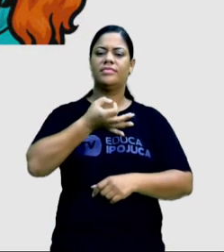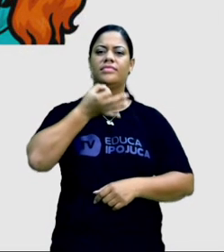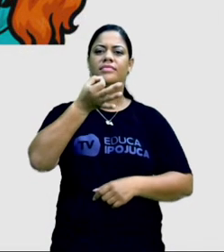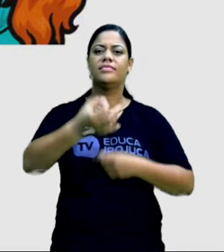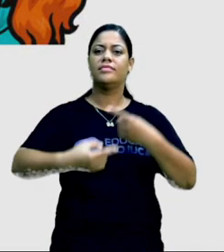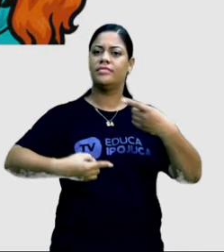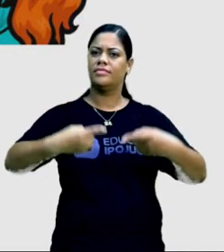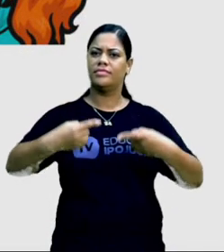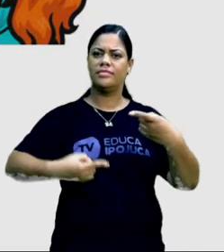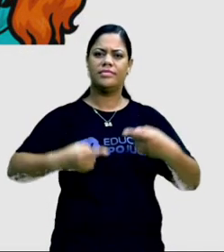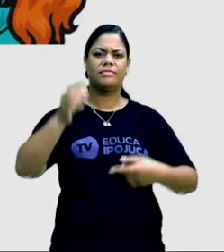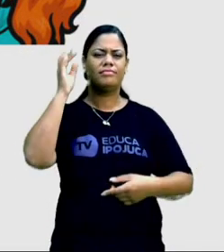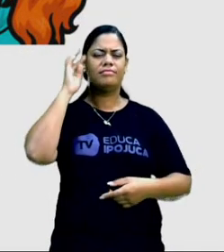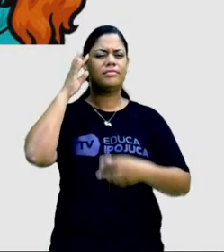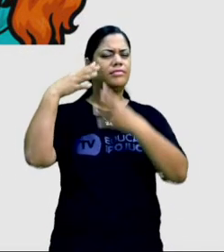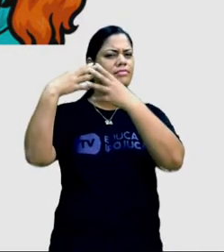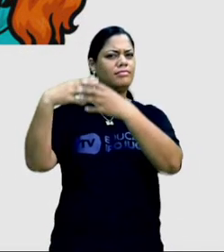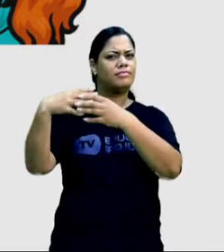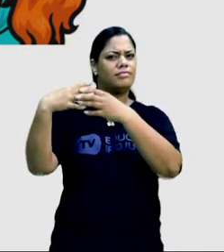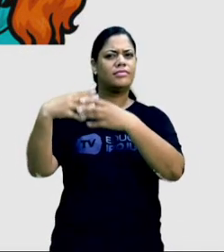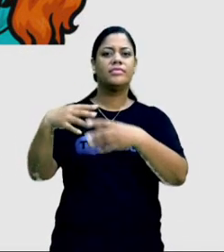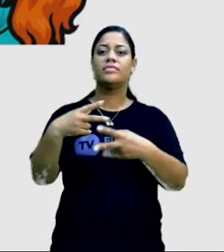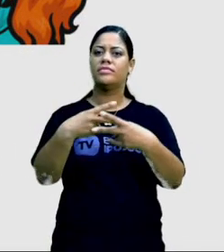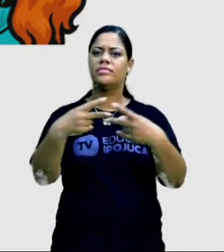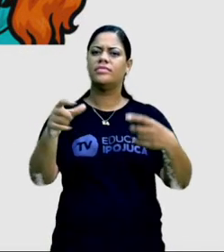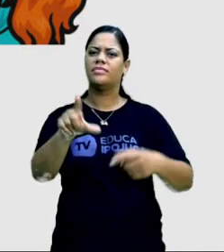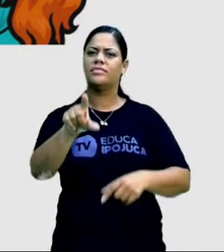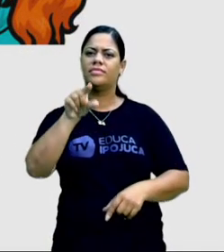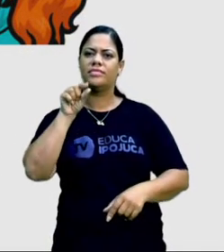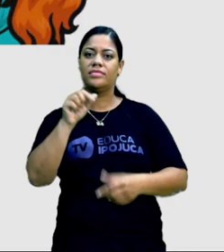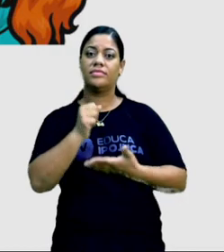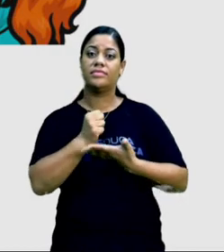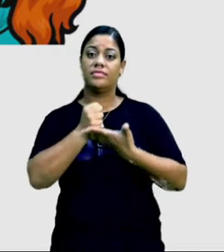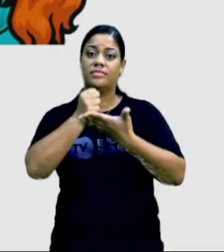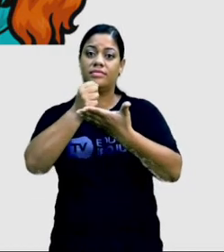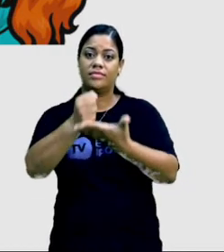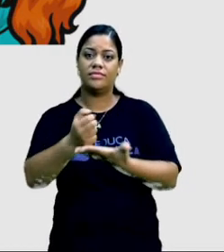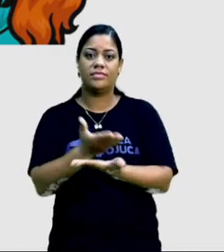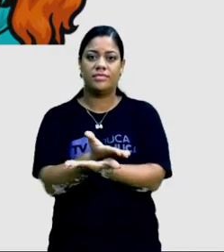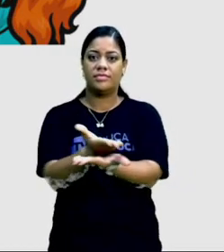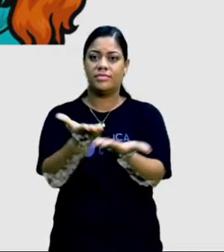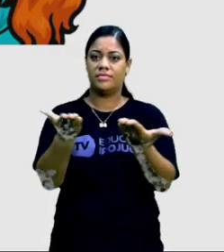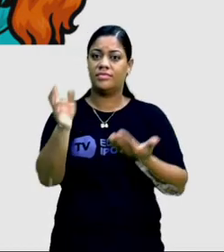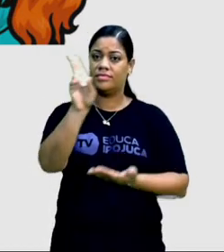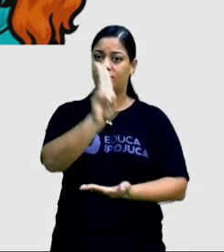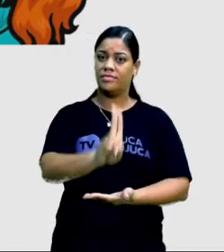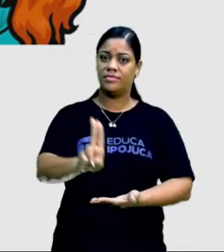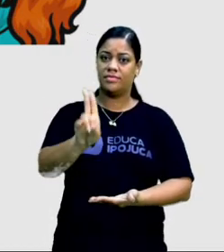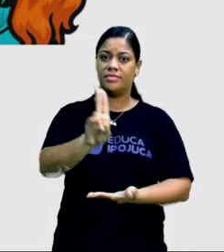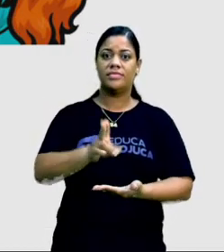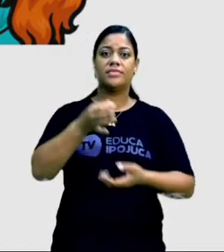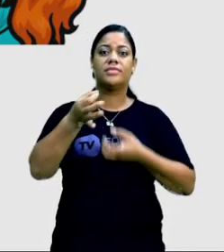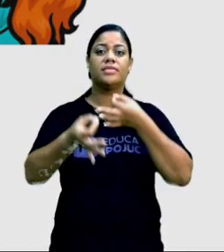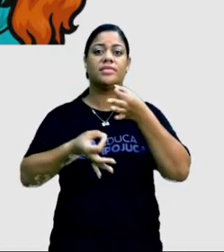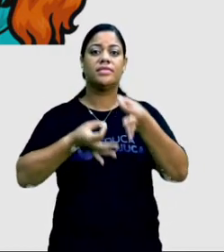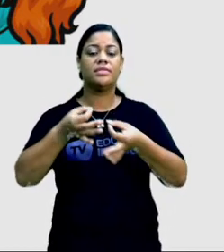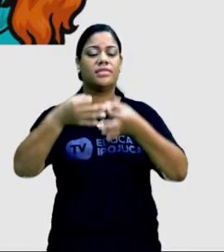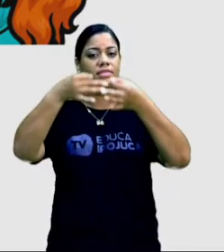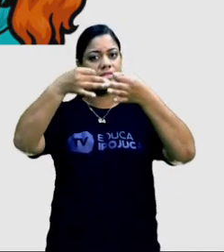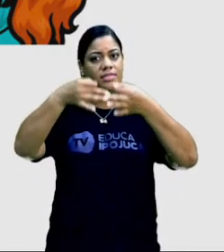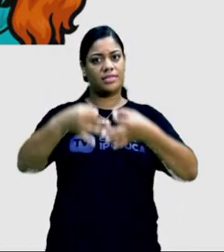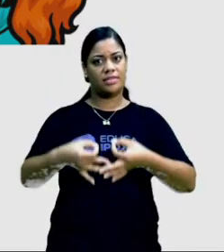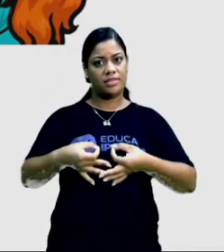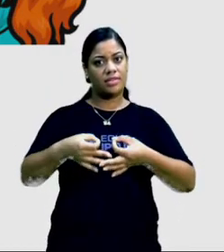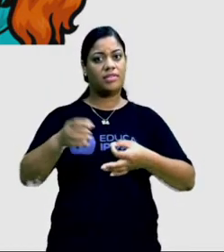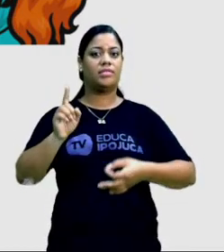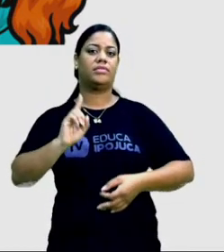e reflitam essas escolhas, se elas colaboram para você usar a argumentação de forma adequada